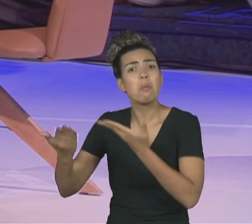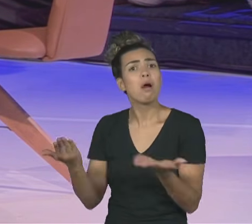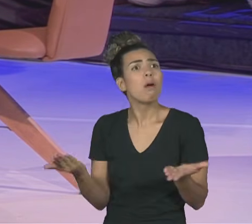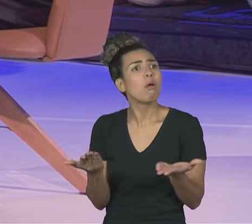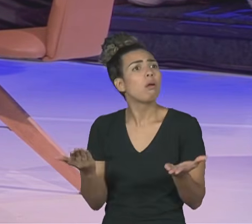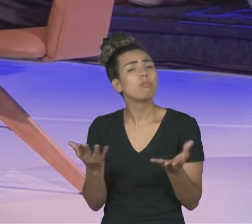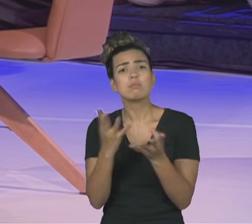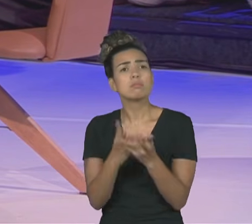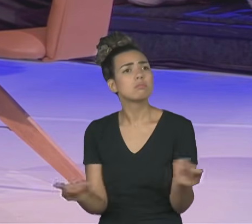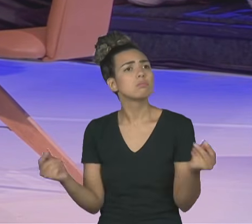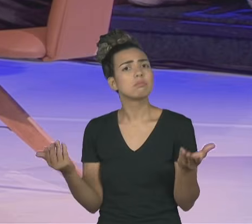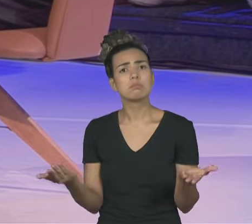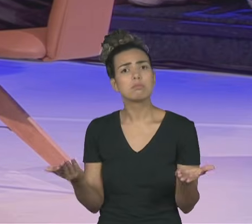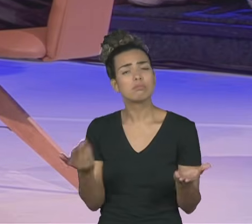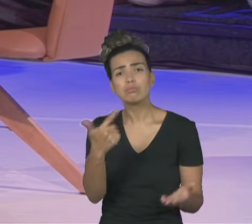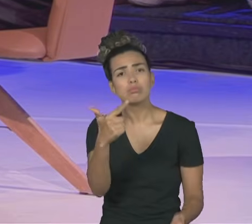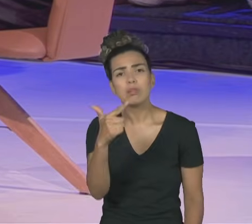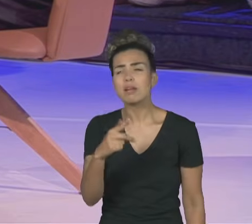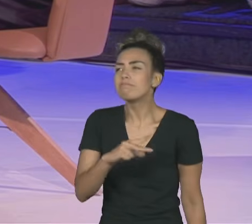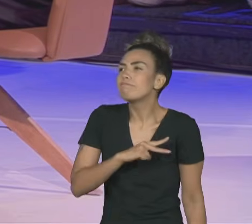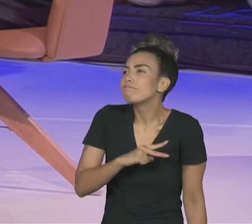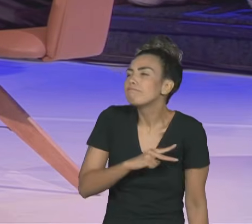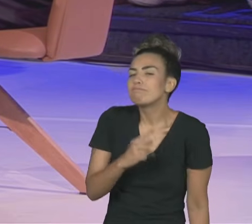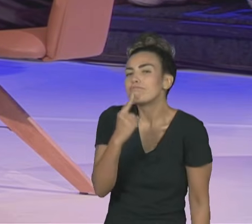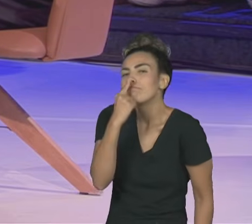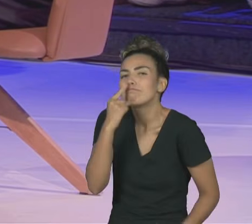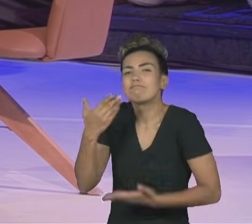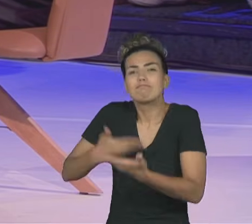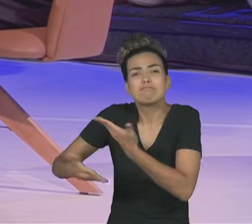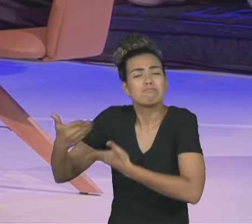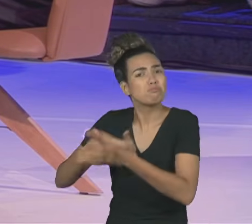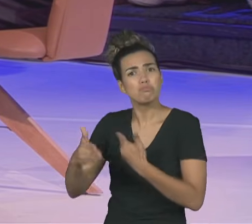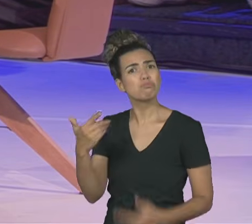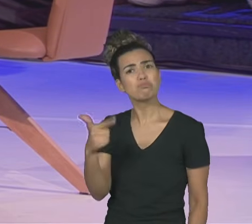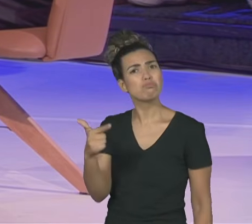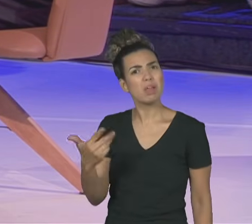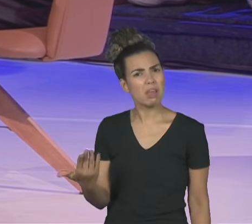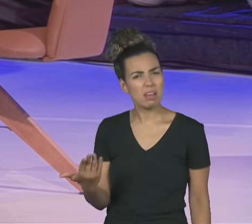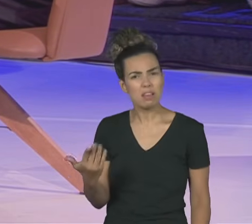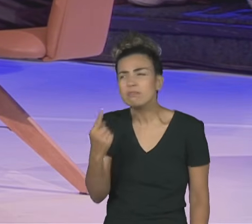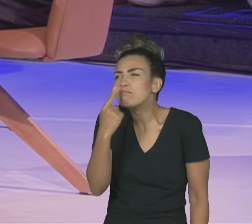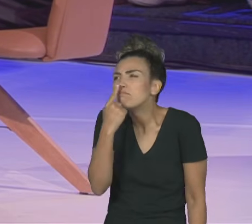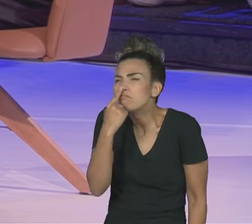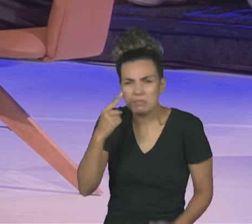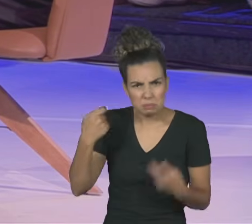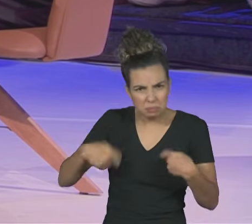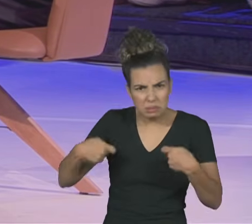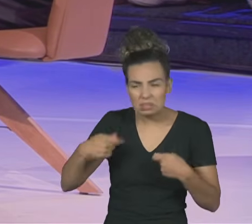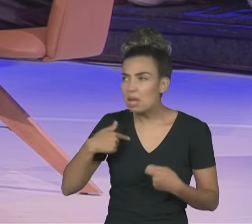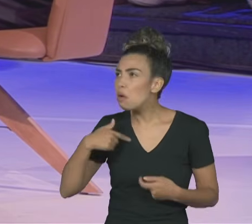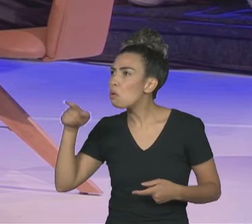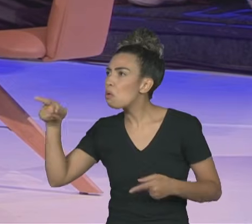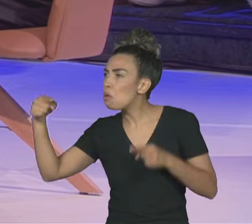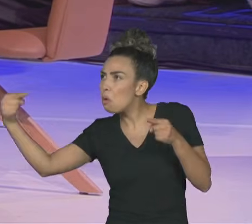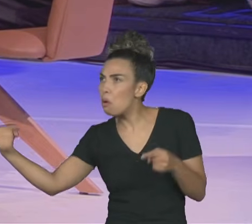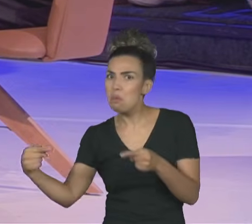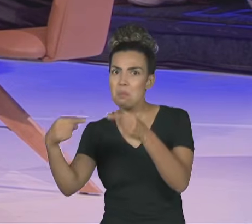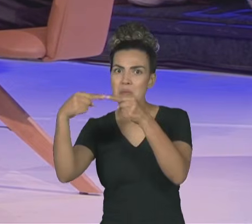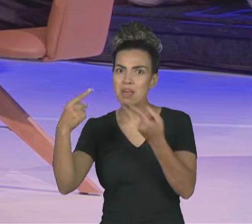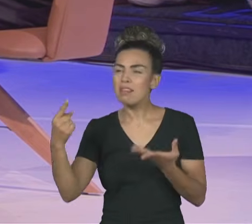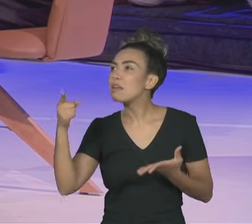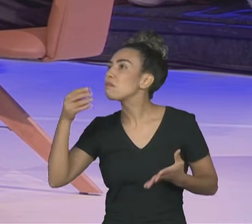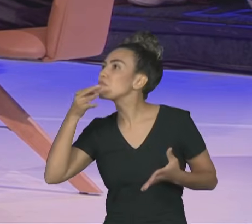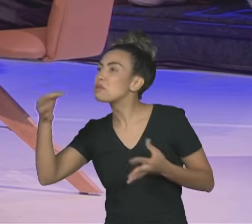desaparecendo, né, a verdadeira intimidade não é feita de gostos semelhantes, estéticas comuns, mas da